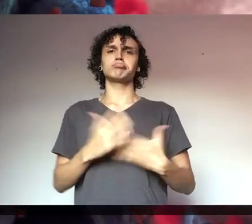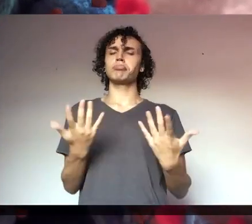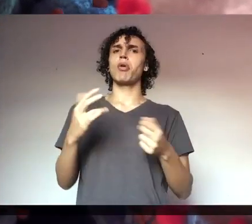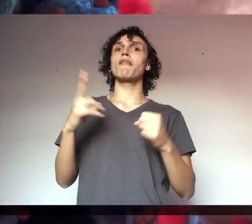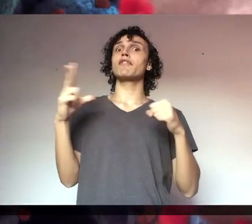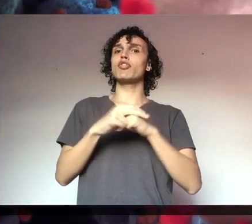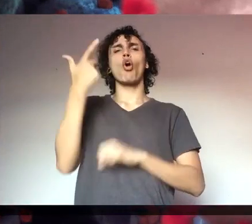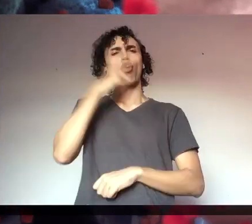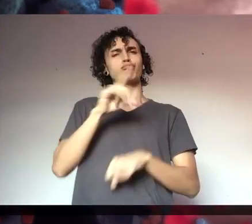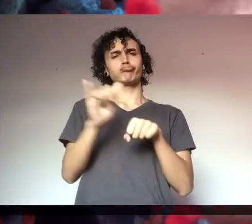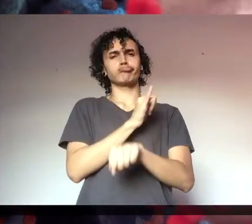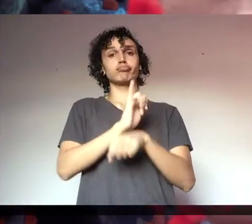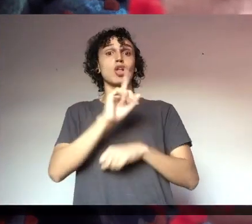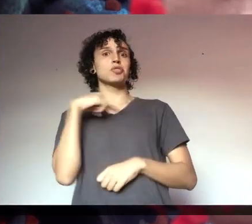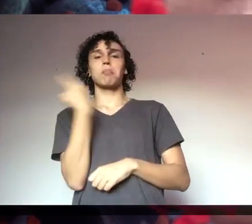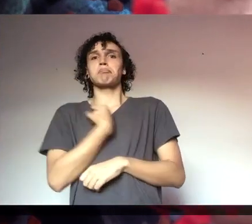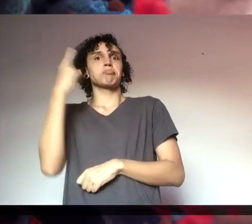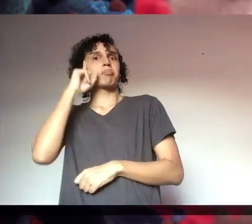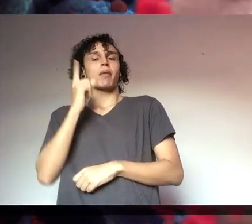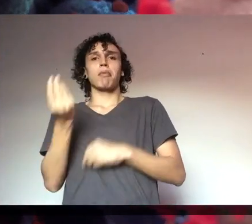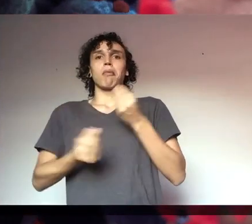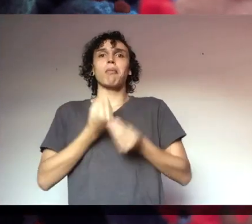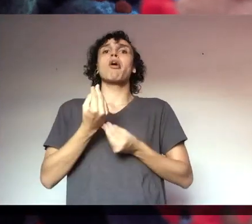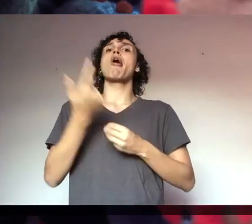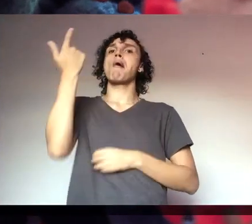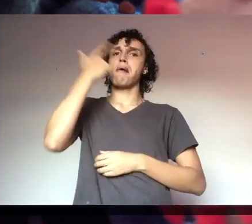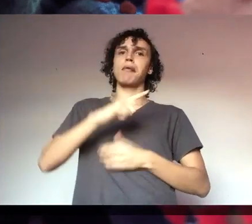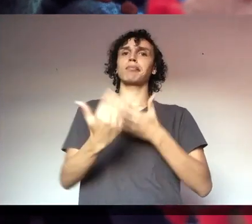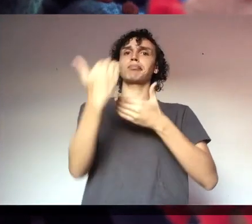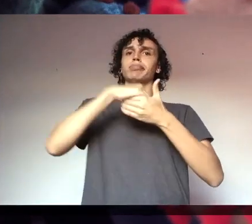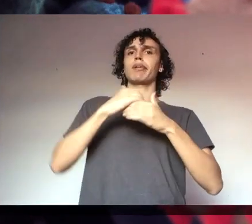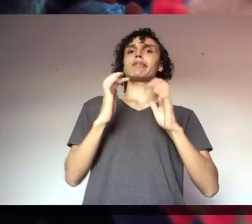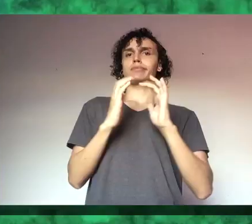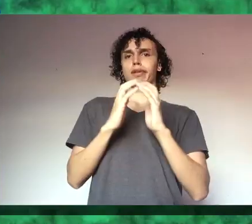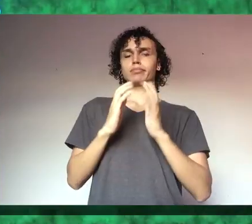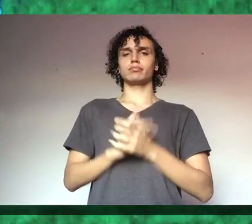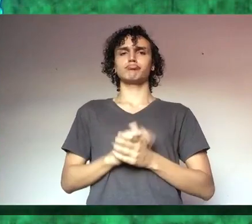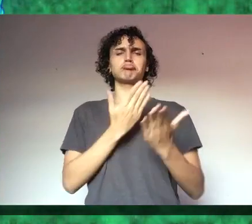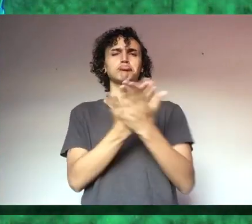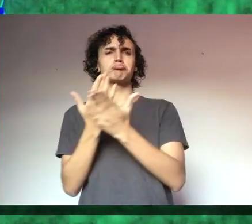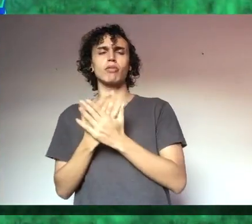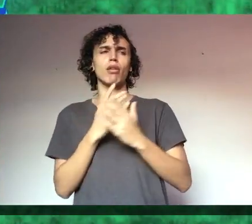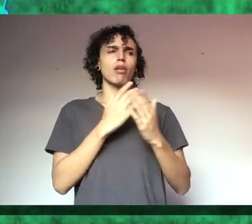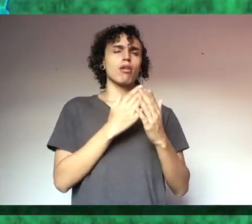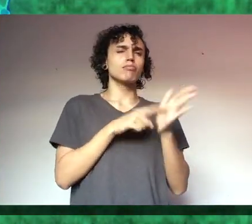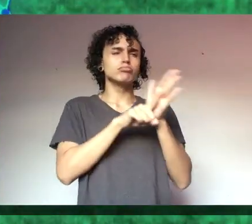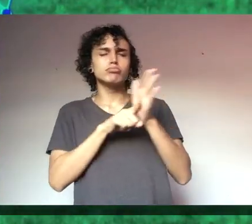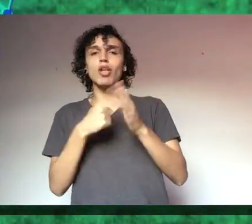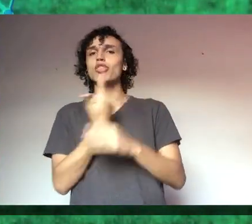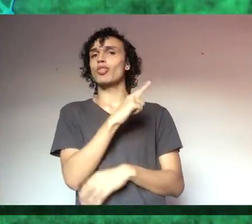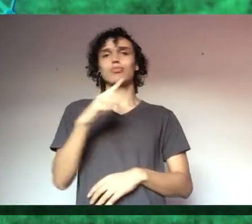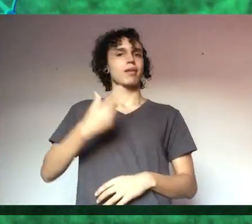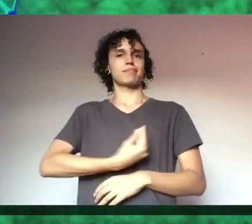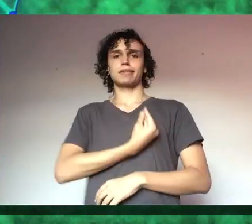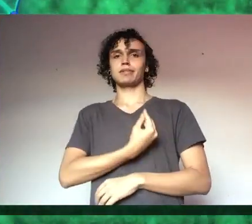vírus arrumou uma forma, ainda não sabemos como, de invadir o tecido cerebral. Nas análises realizadas, o vírus não